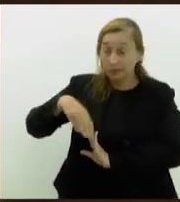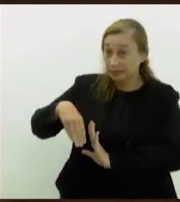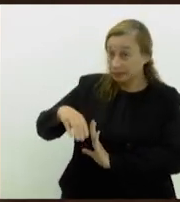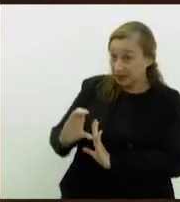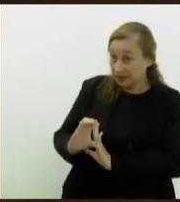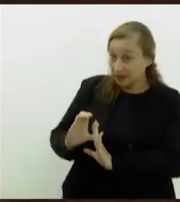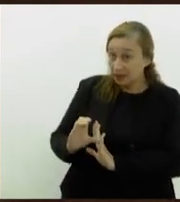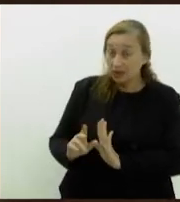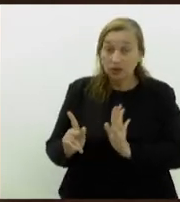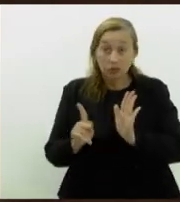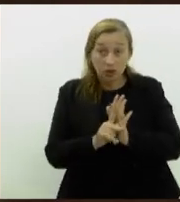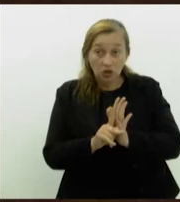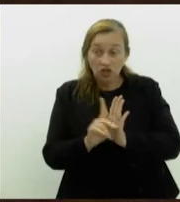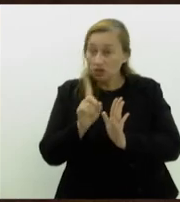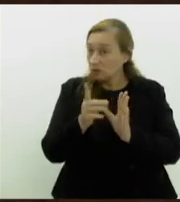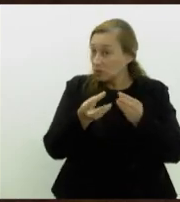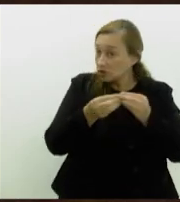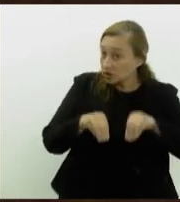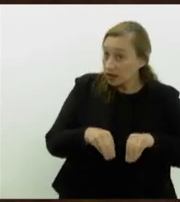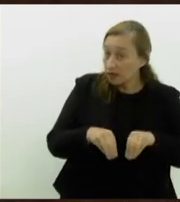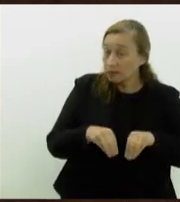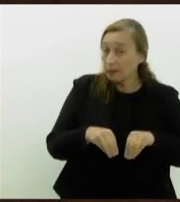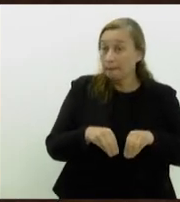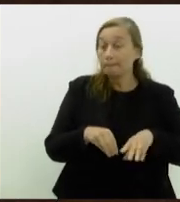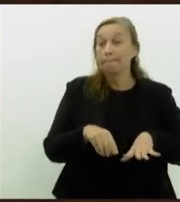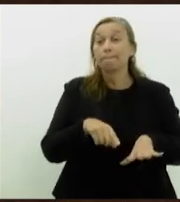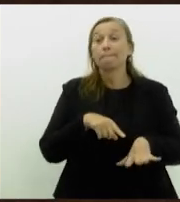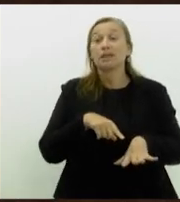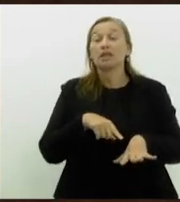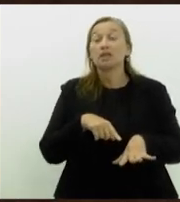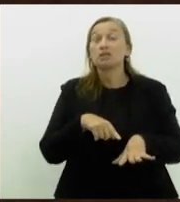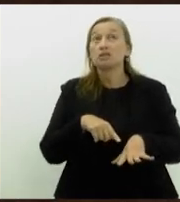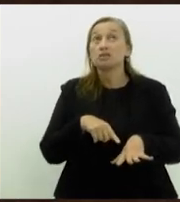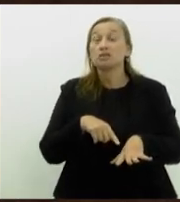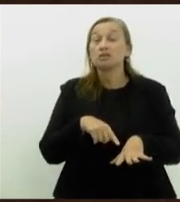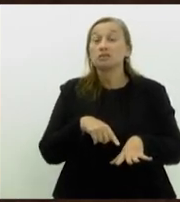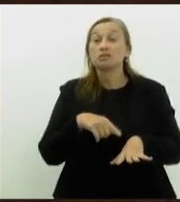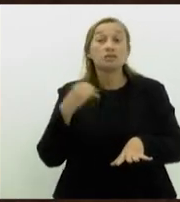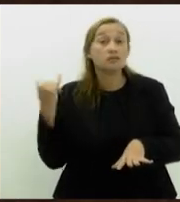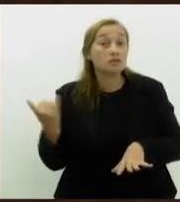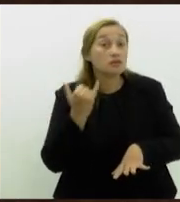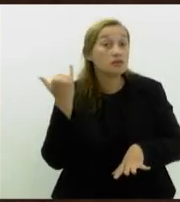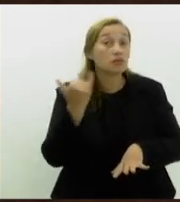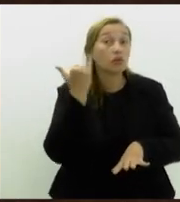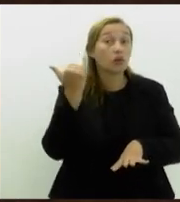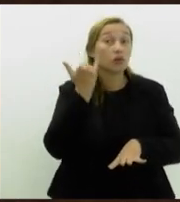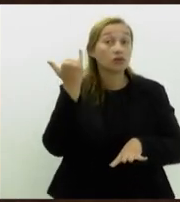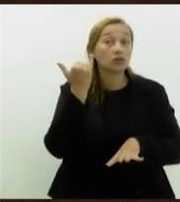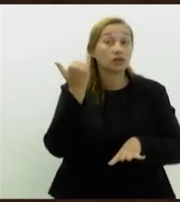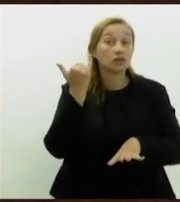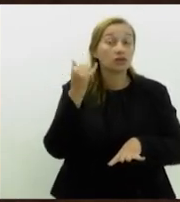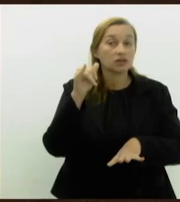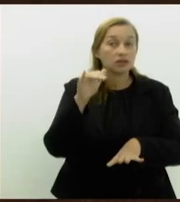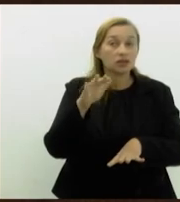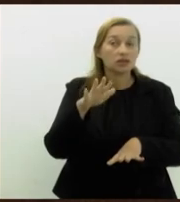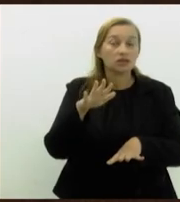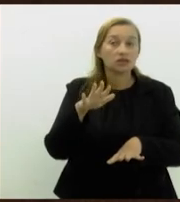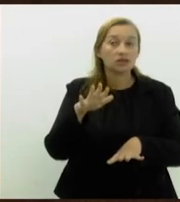o projeto não seja prejudicado, ele é de extrema importância no cenário